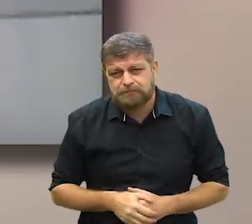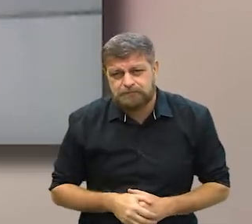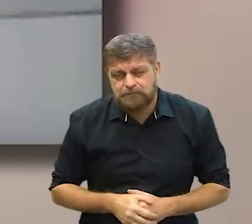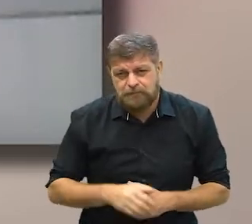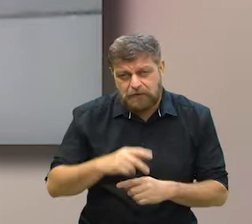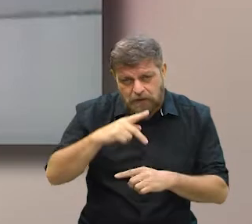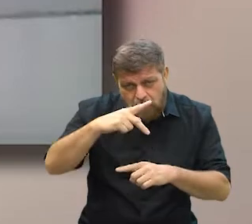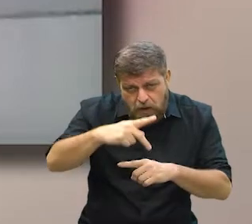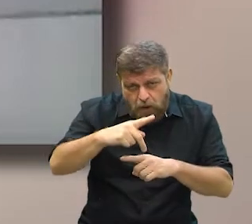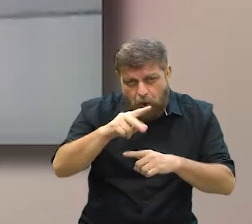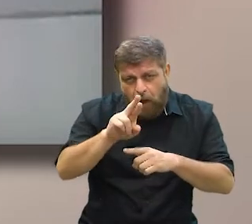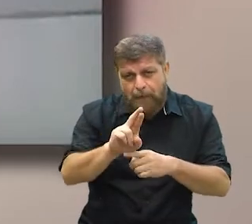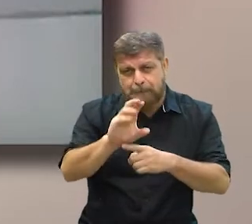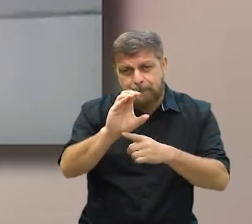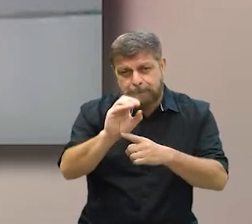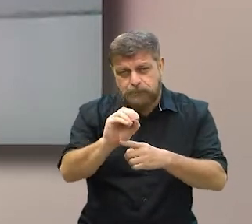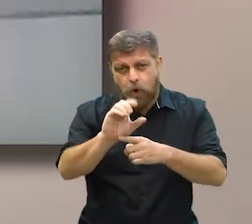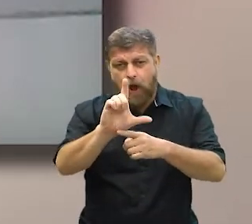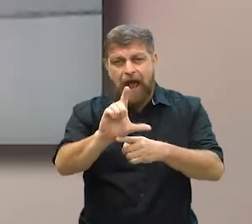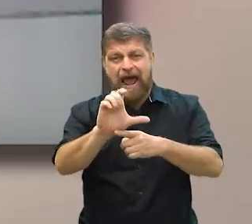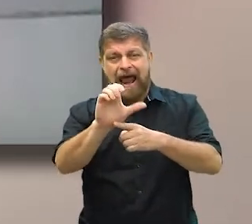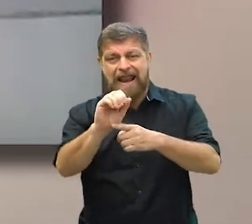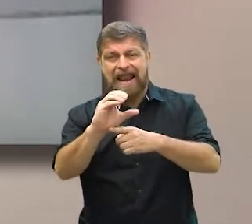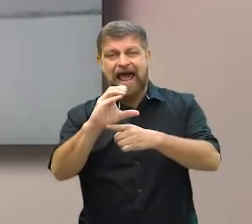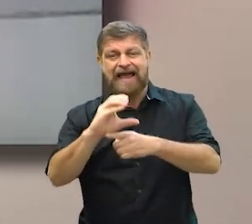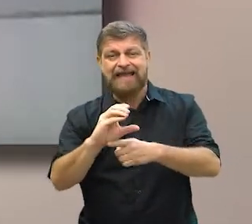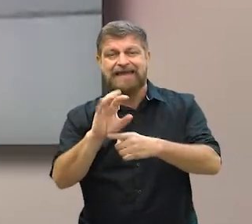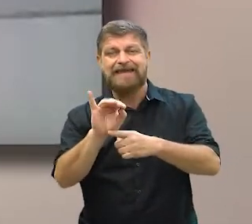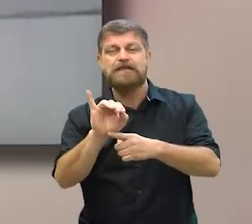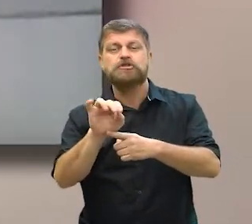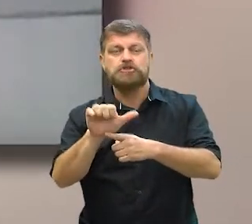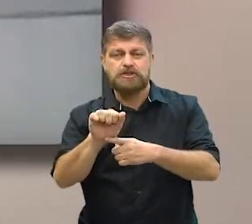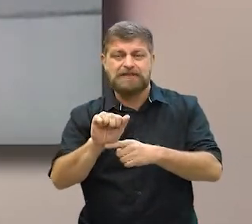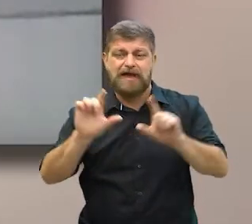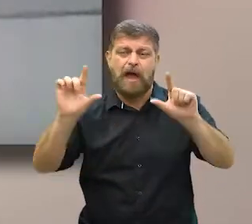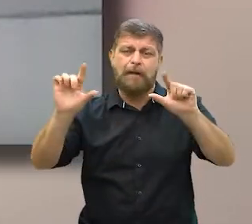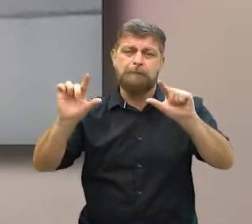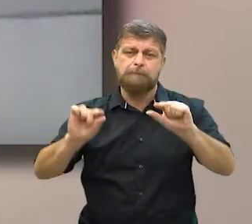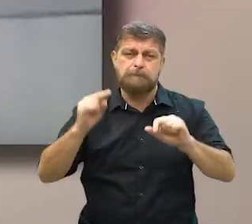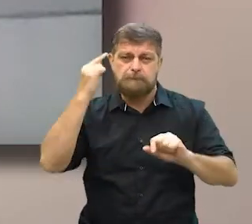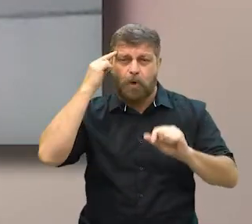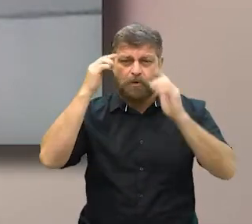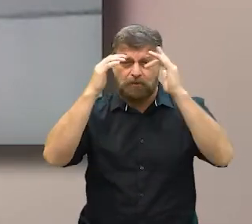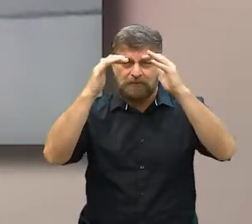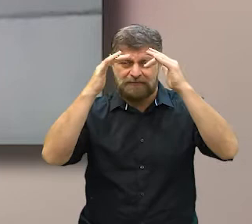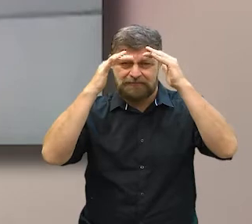uma produção menor de prolactina.